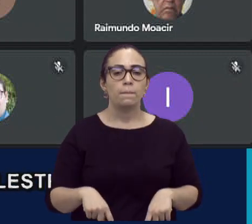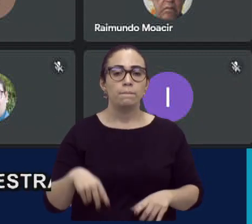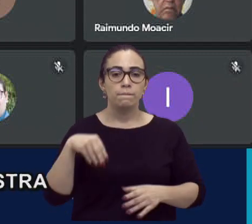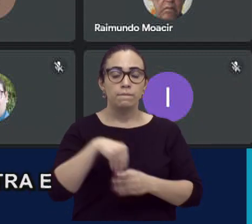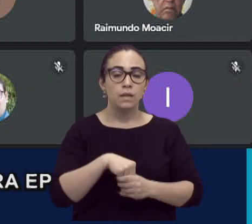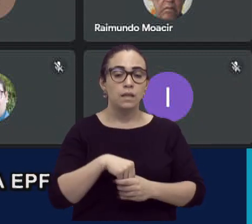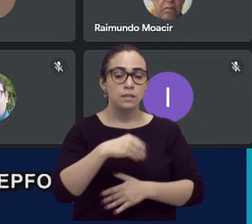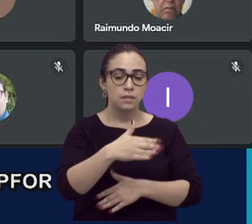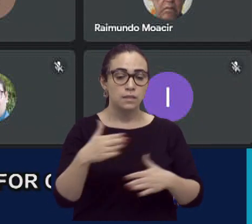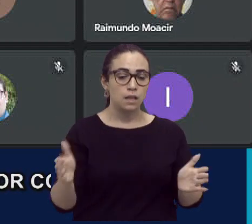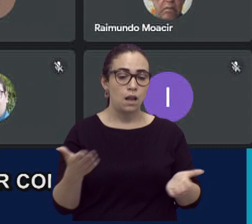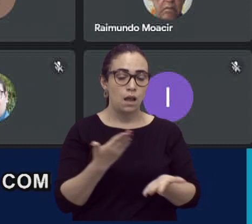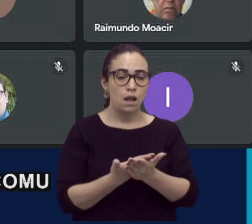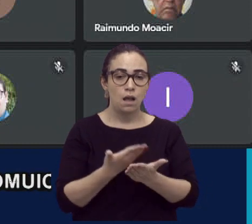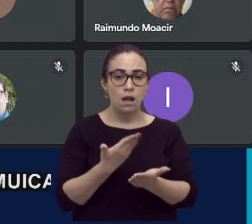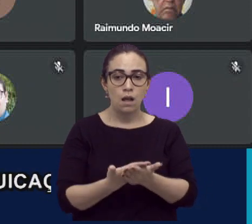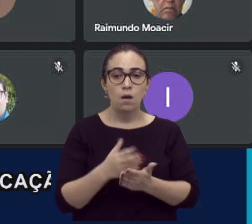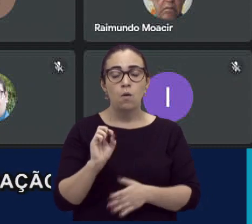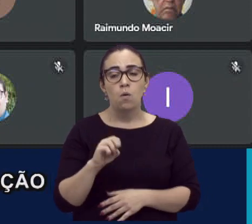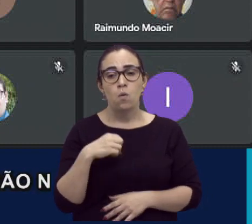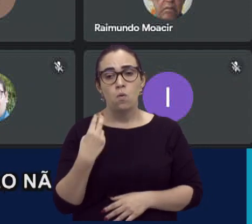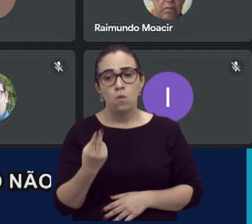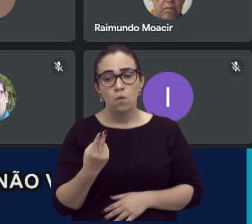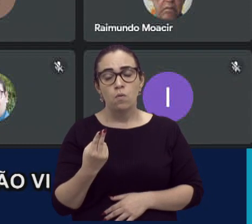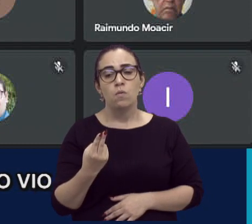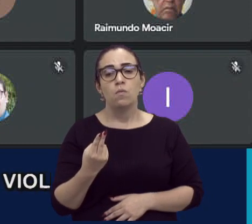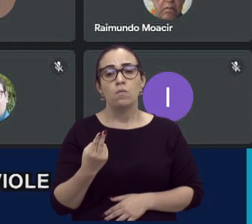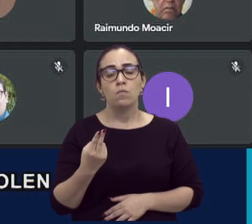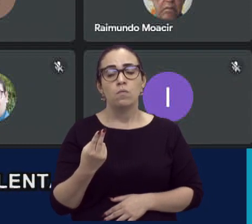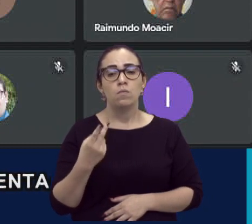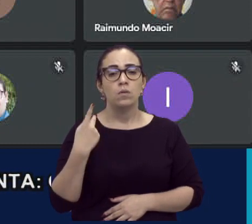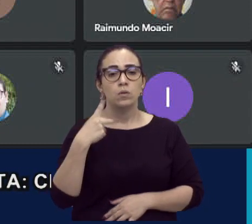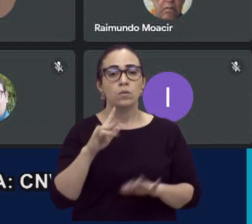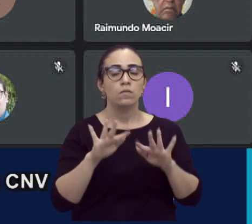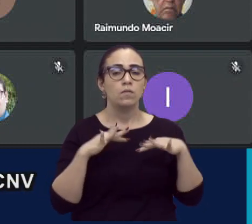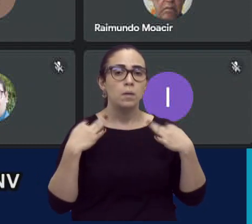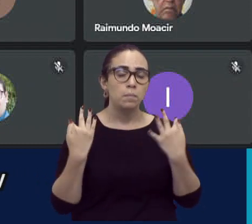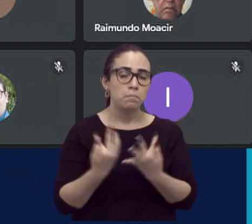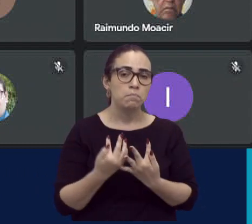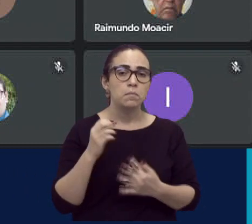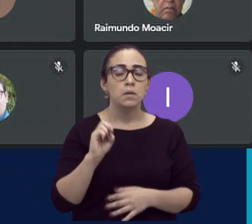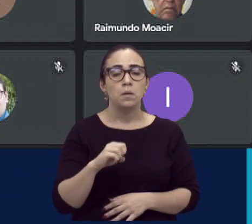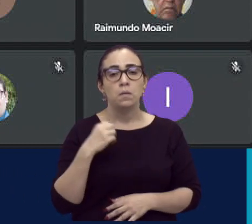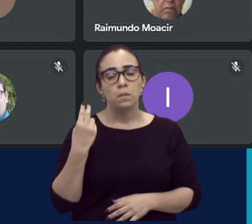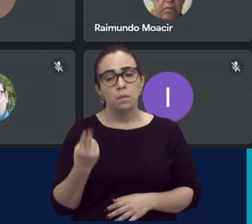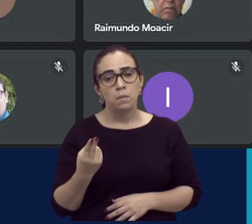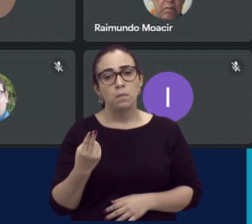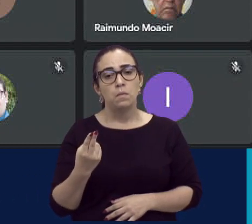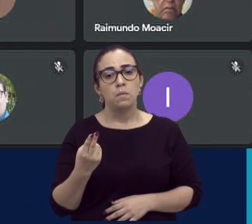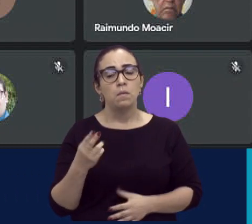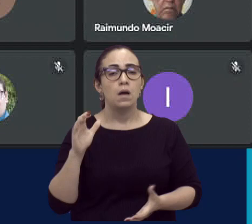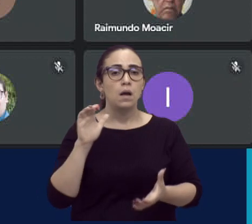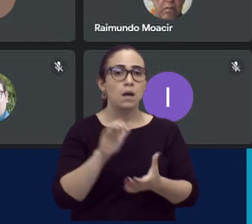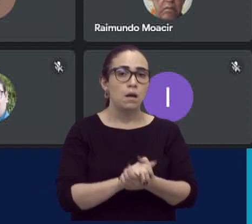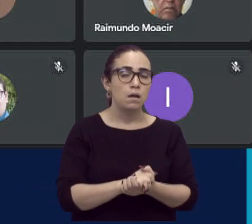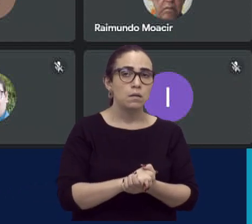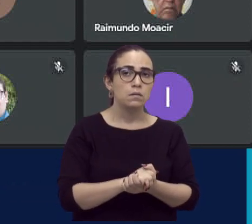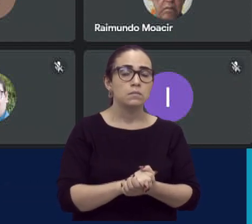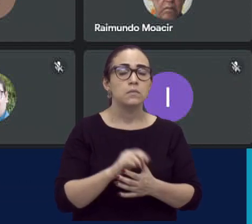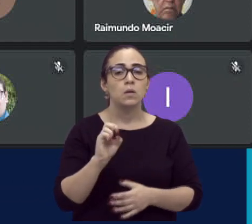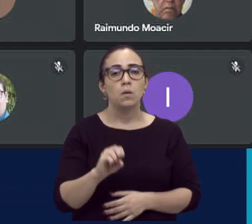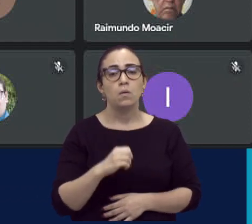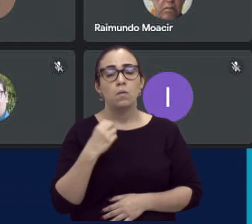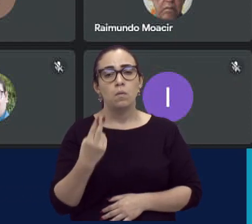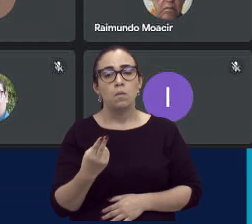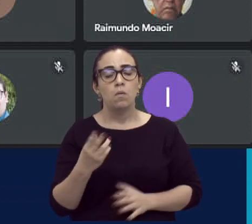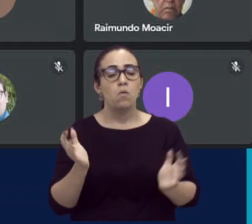sua sala de aula, ou se você vai fazer isso com a sua família, ou se você vai fazer isso no seu casamento, ou com